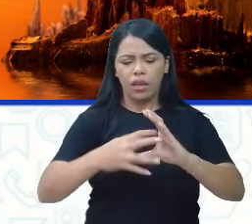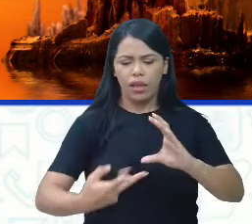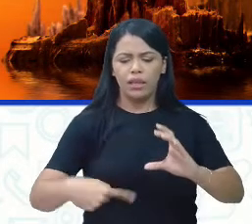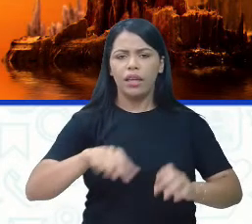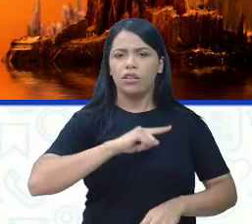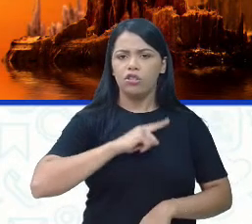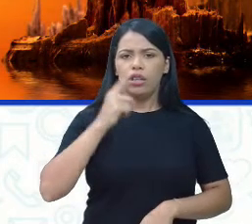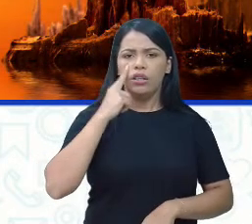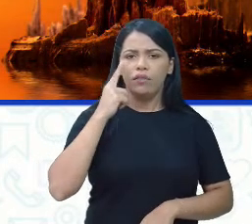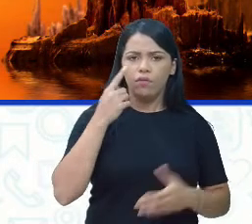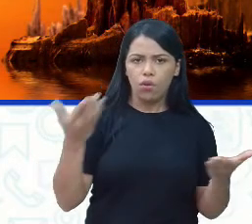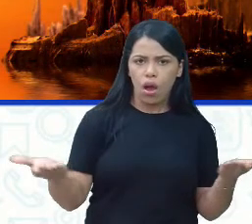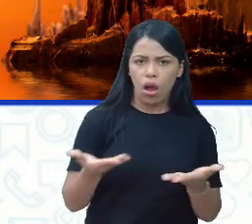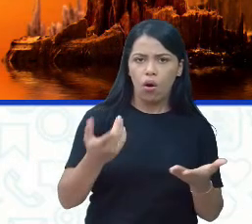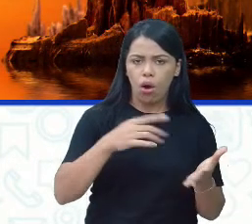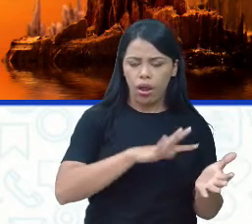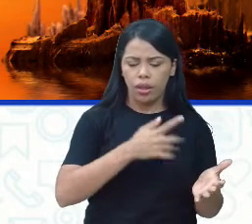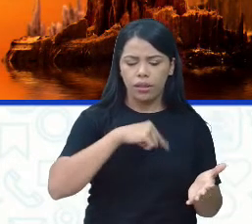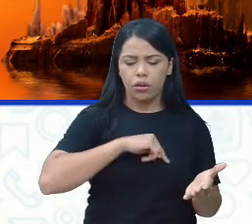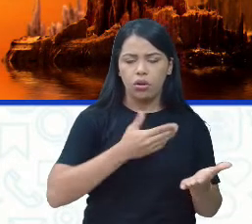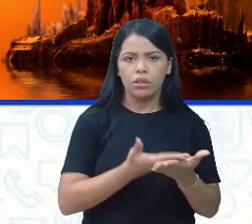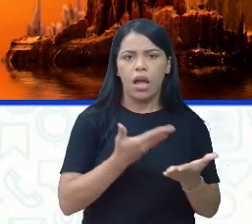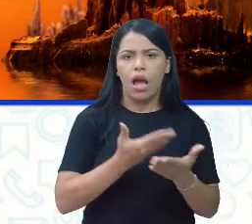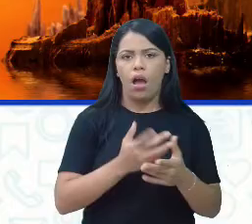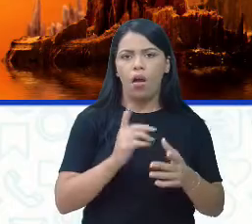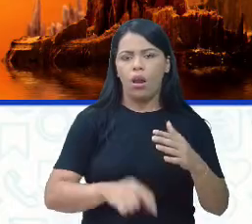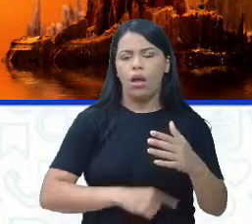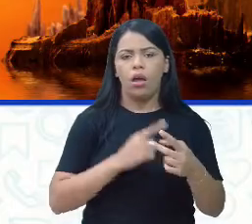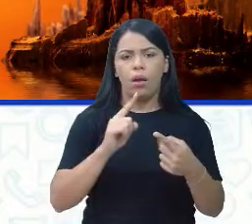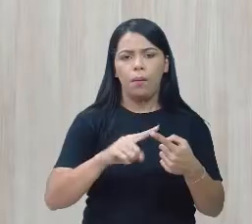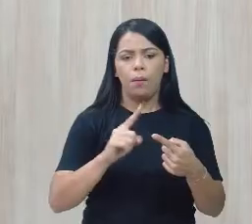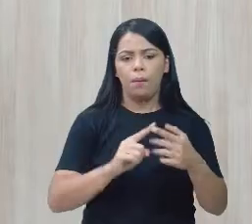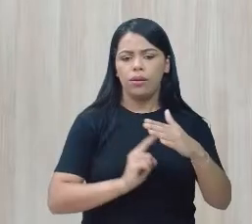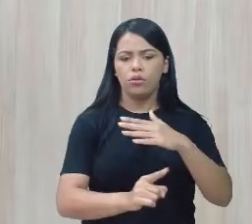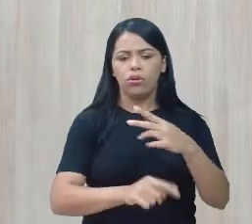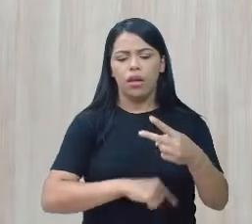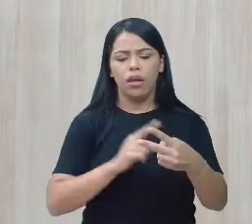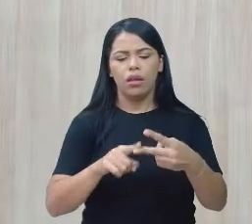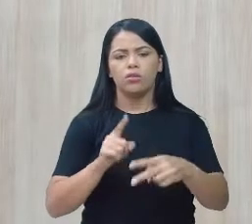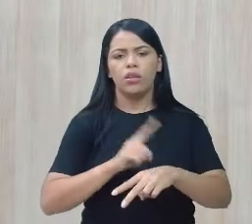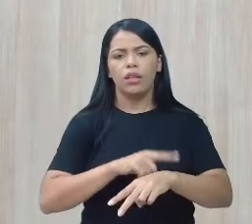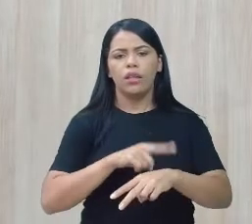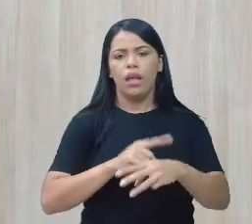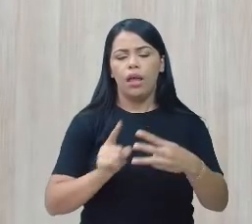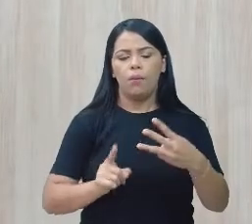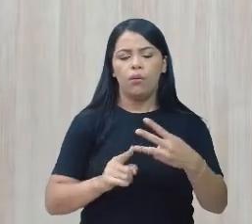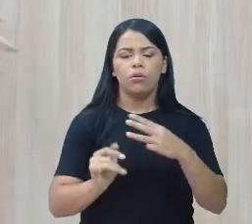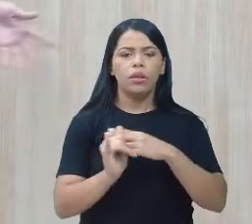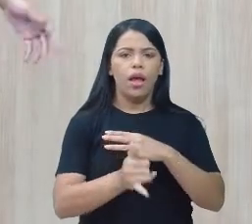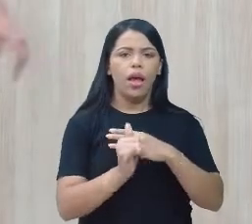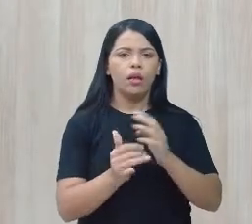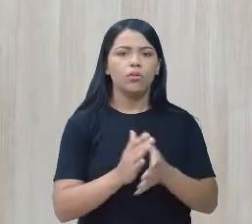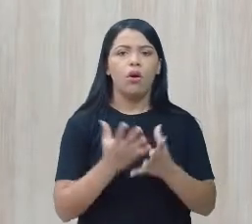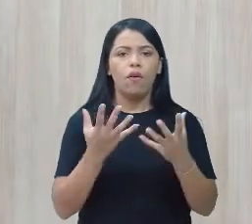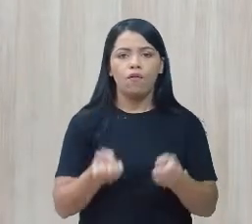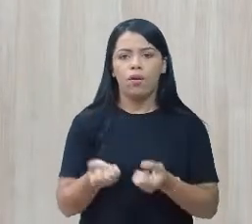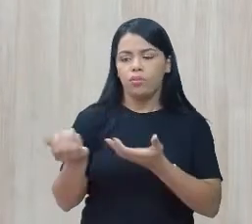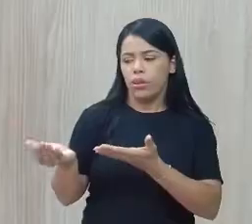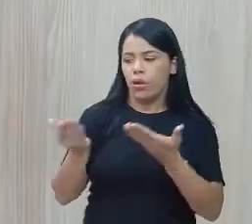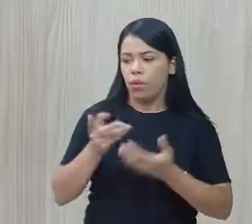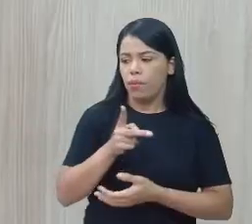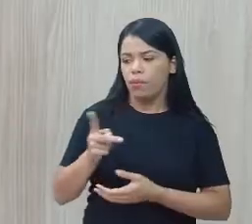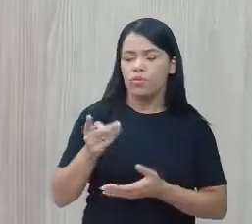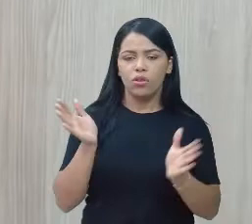longo da nossa aula. Personagens, tempo, espaço e narrador, beleza? Vamos passar para o chat para a professora Camille se despedir de vocês?